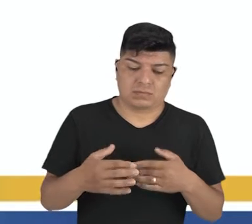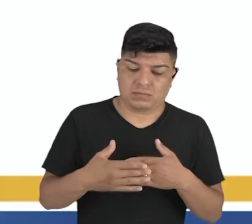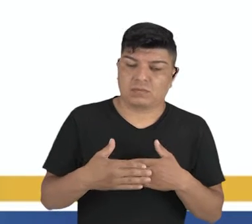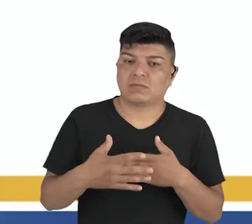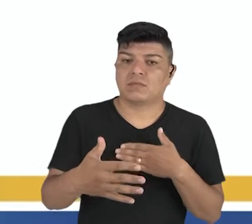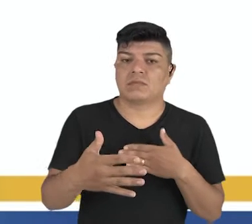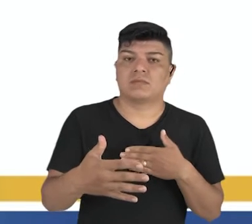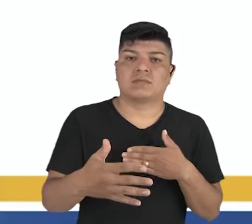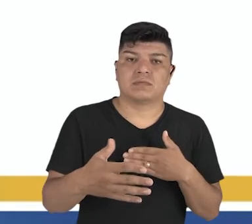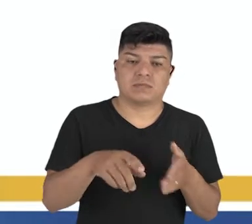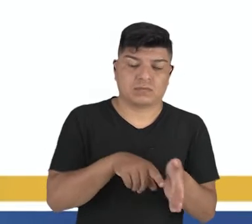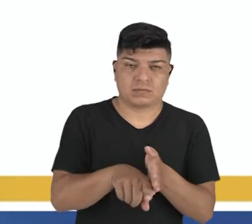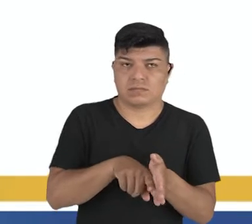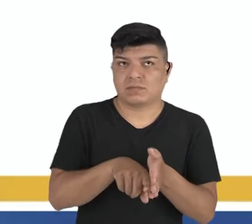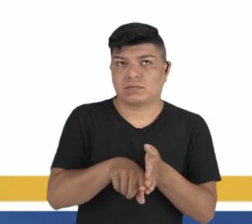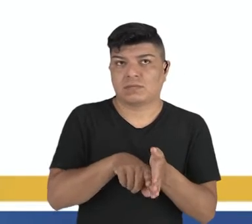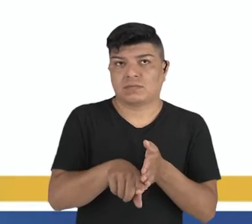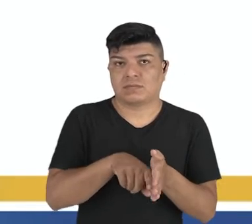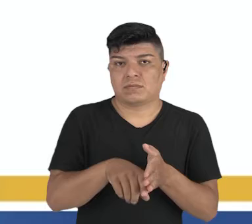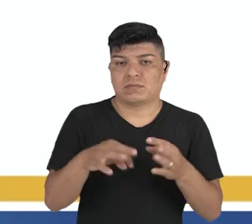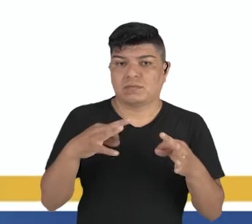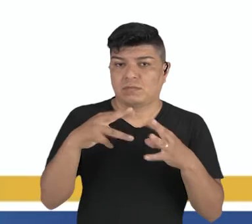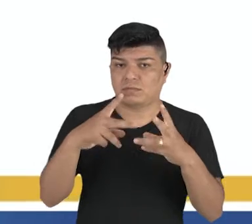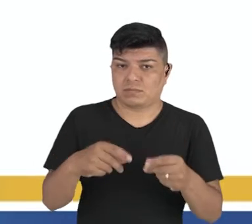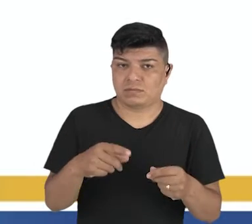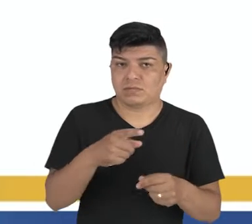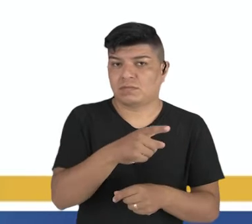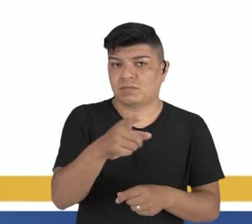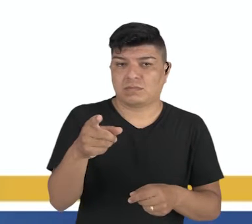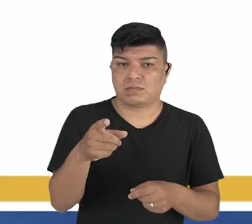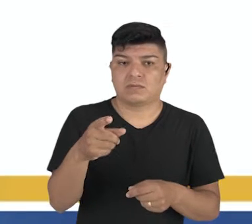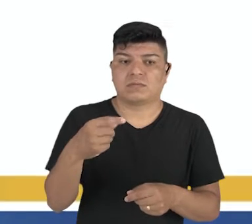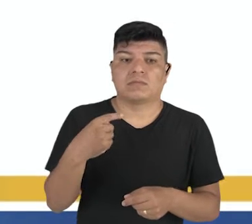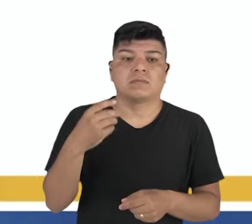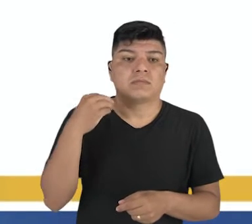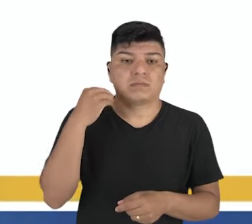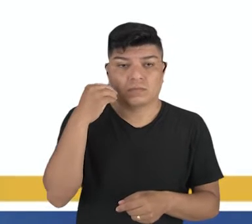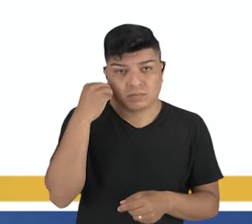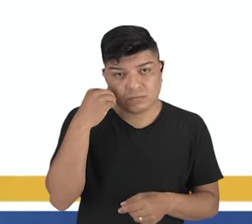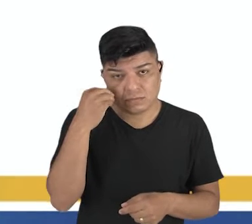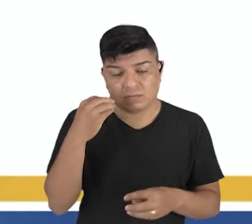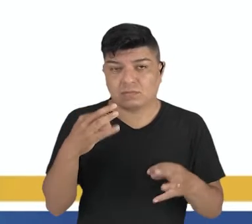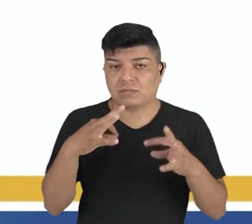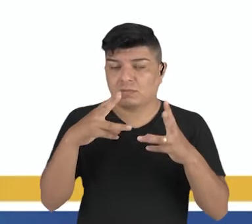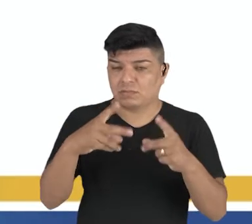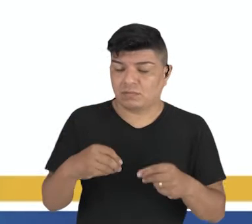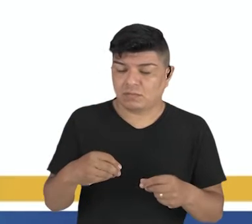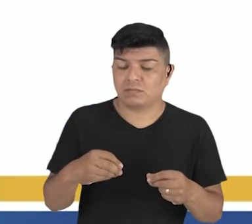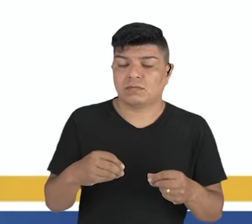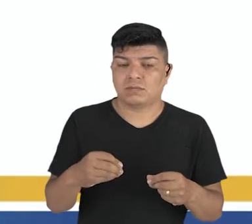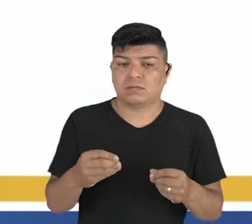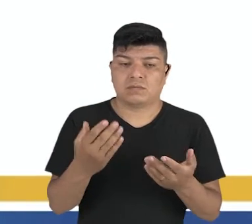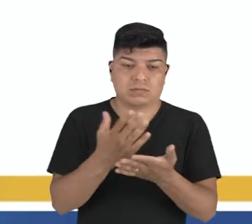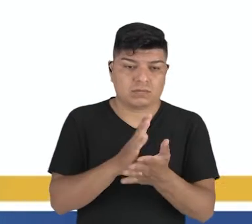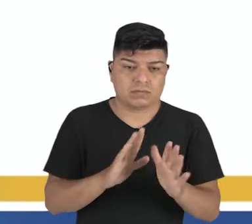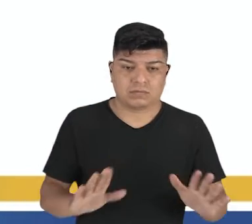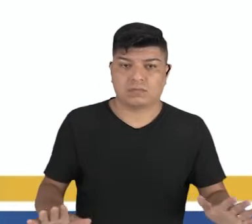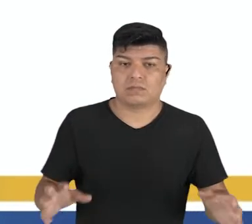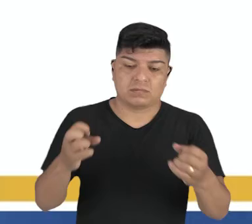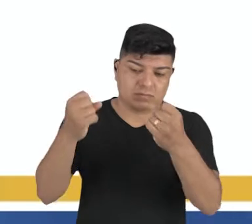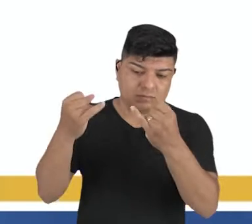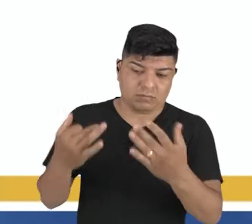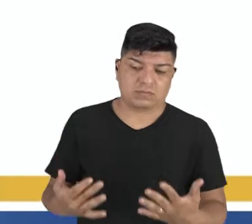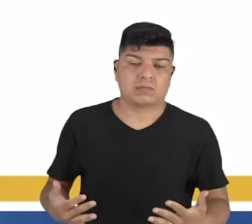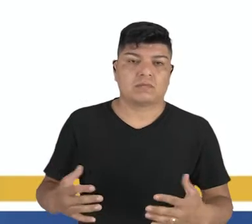partir dessa pesquisa, desses dados, você evidencia o que está sendo dito e termina